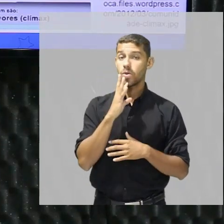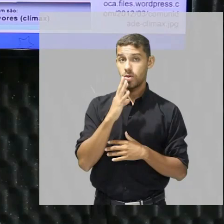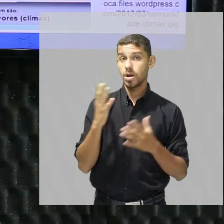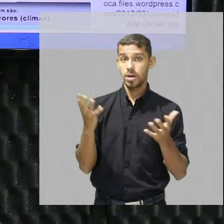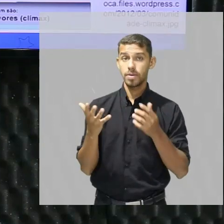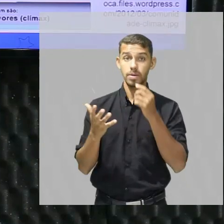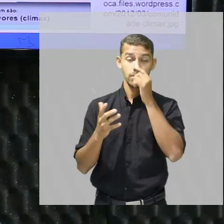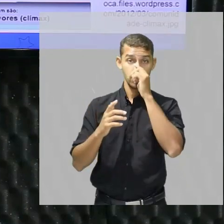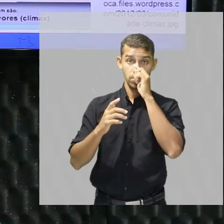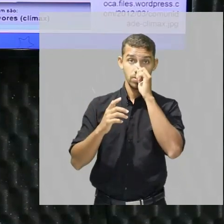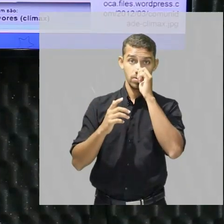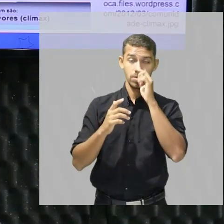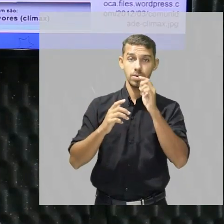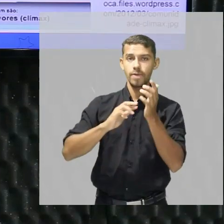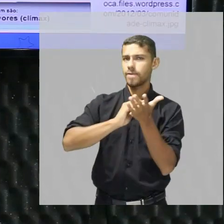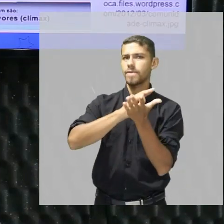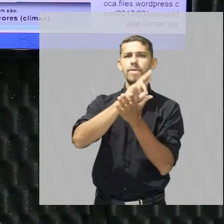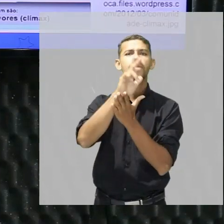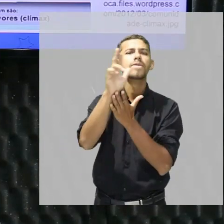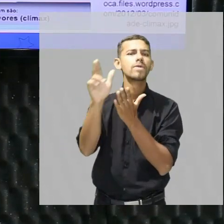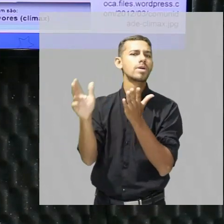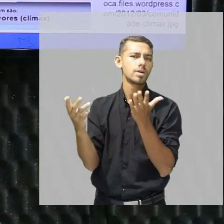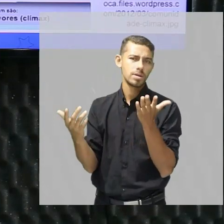formado por milhares de